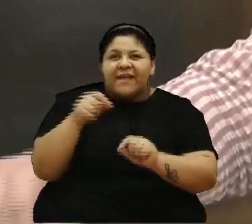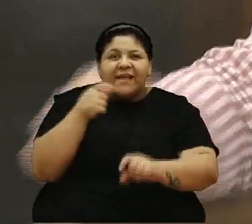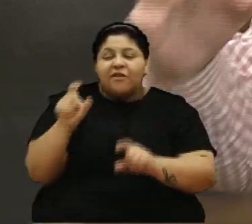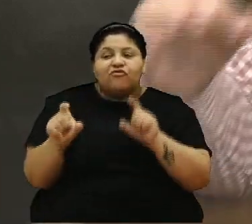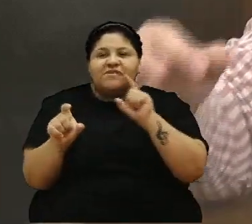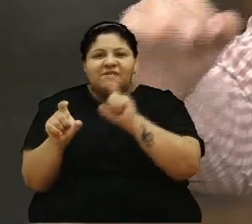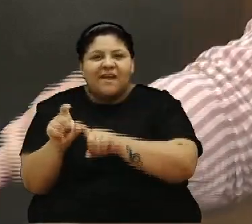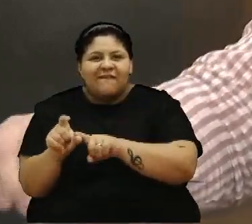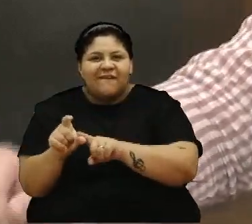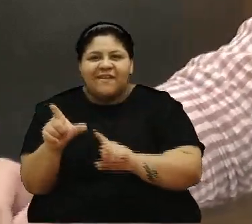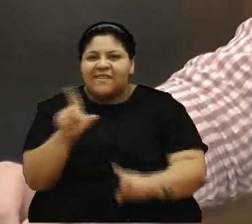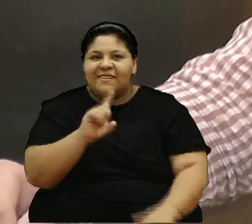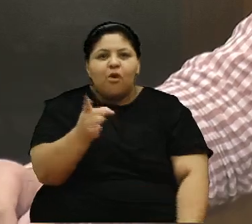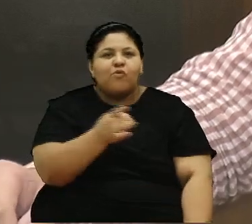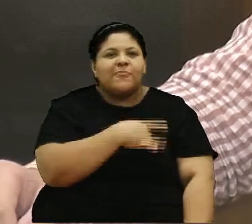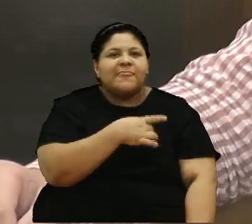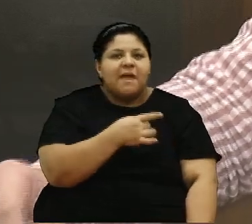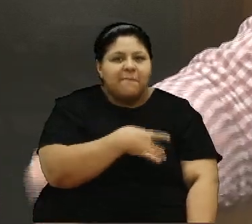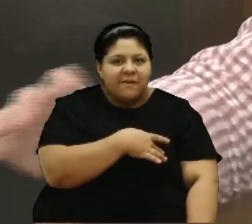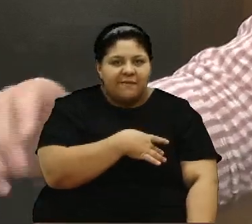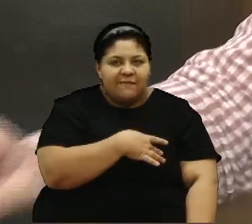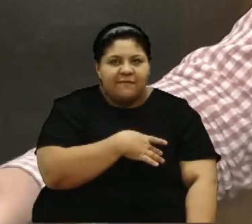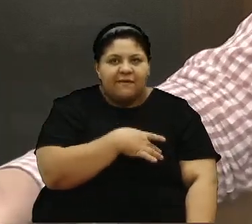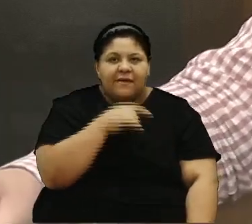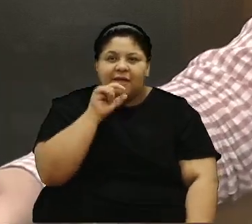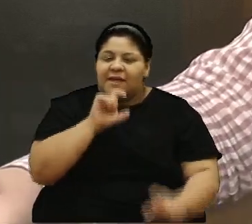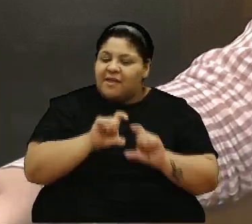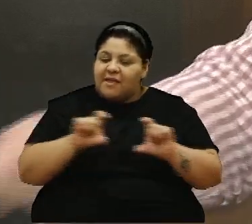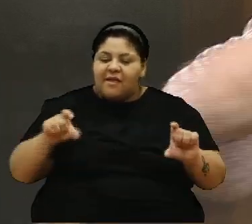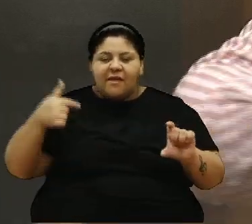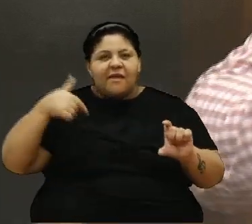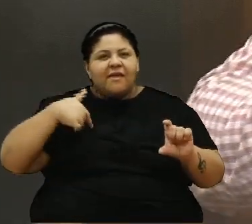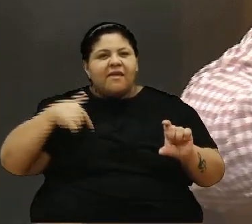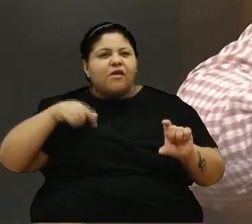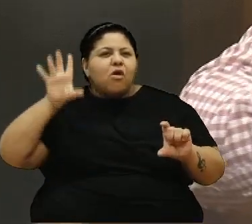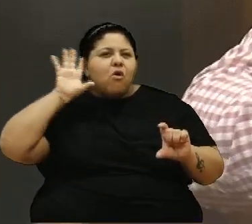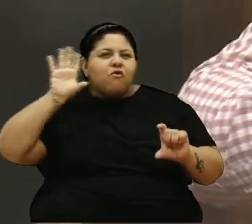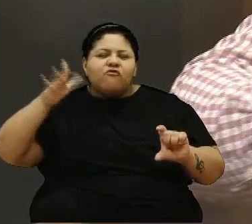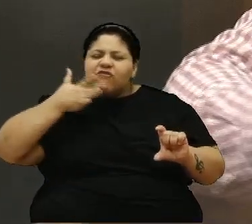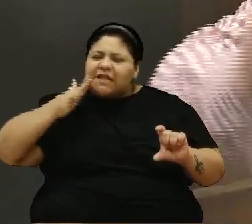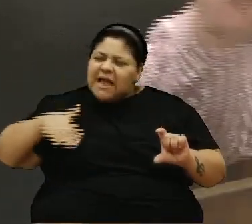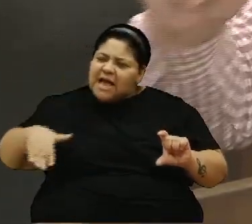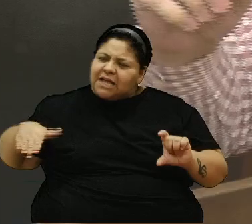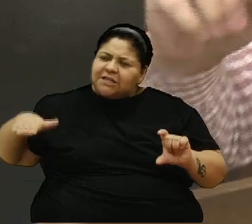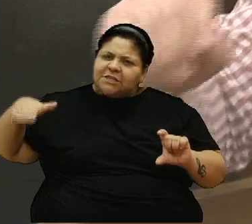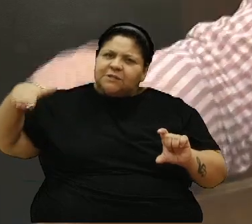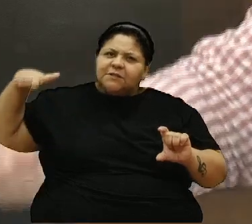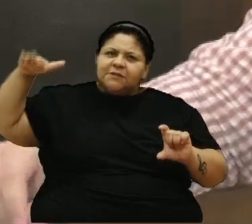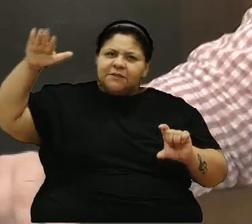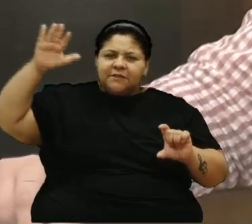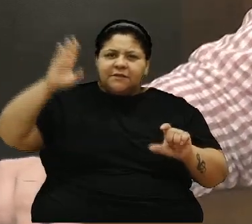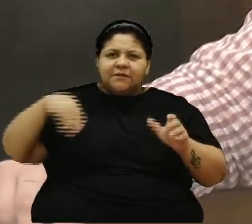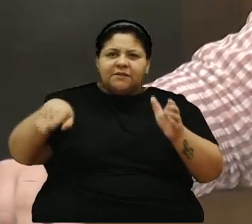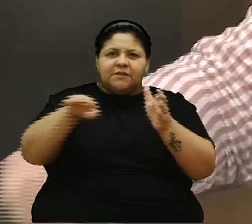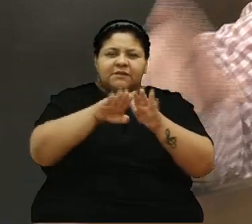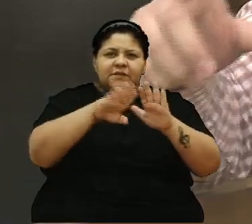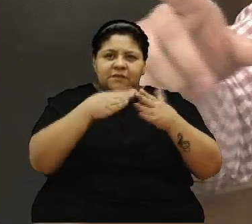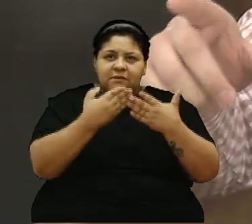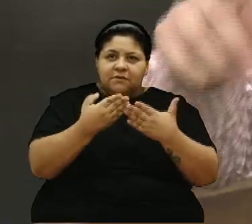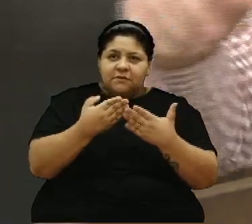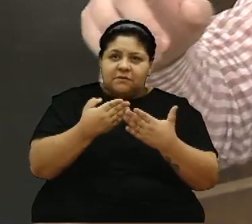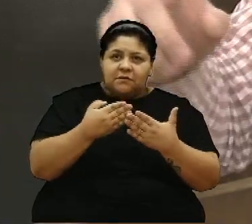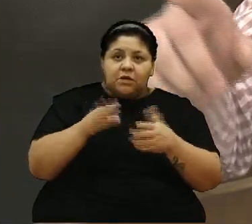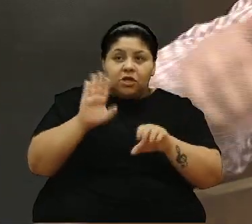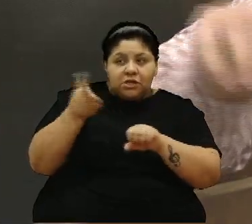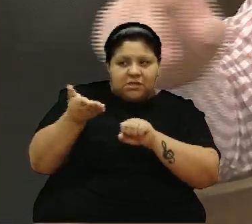deve, não teme. Essa foi uma frase que eu vi desde criança, vereador Edson da Rosa. Chegava da escola e meu pai me dizia, não